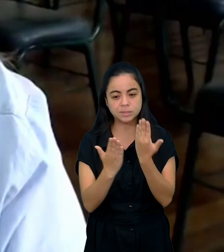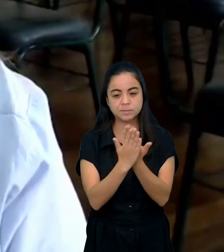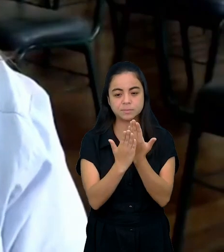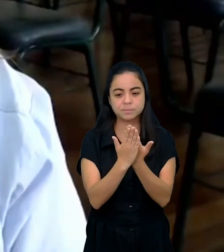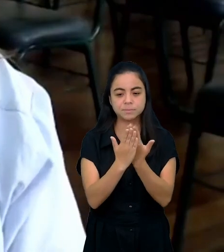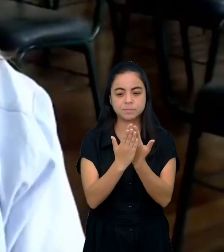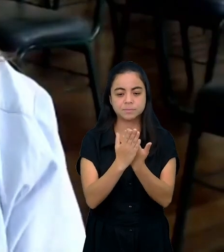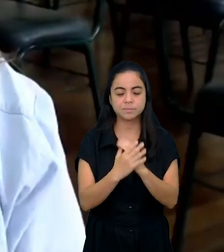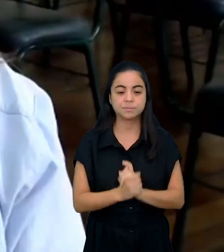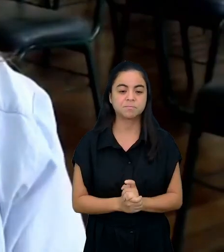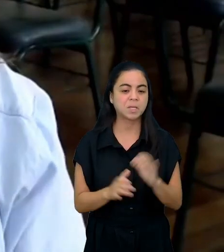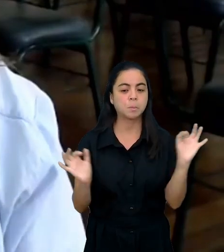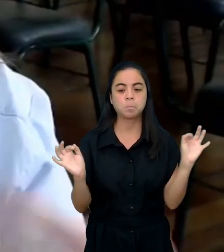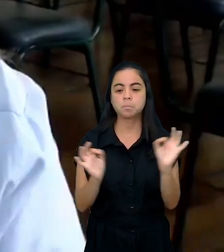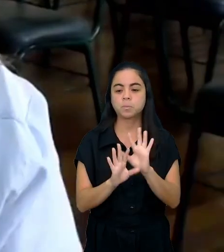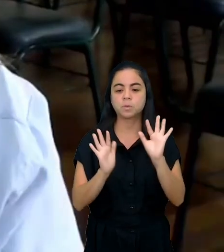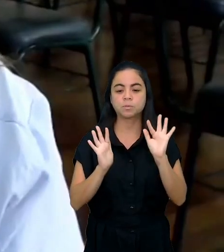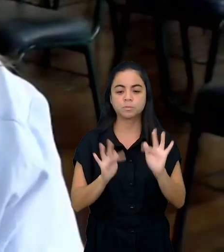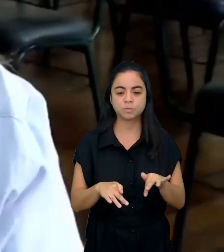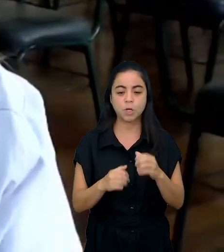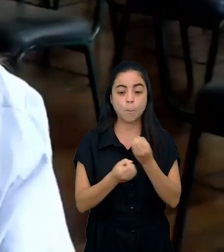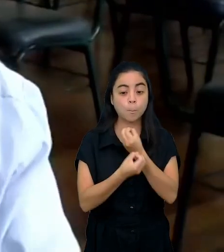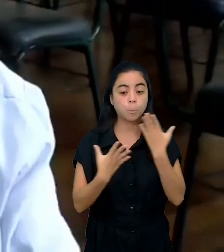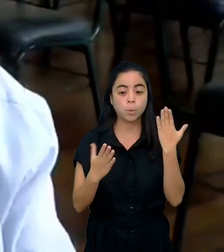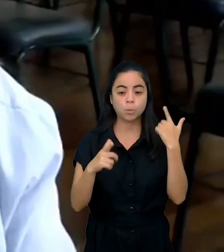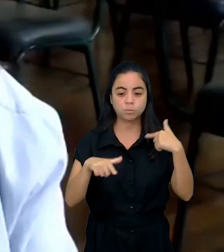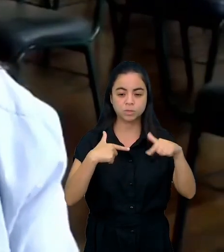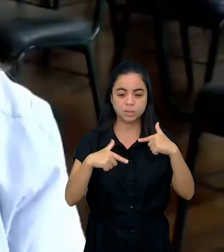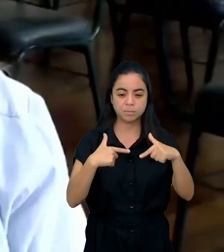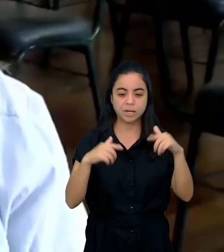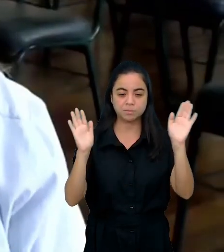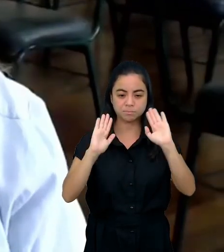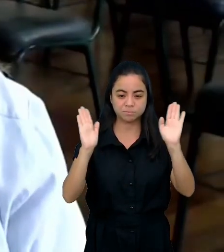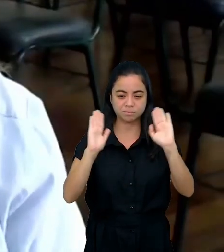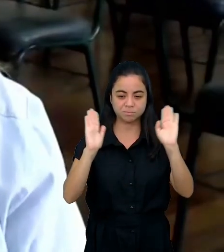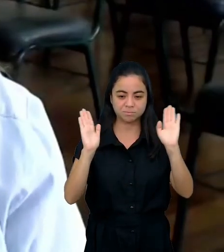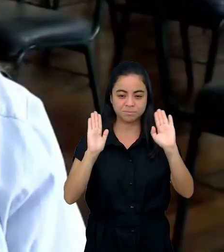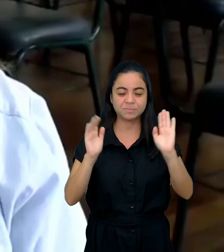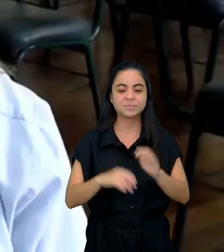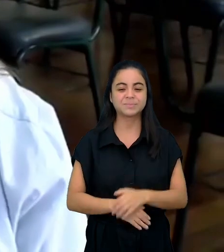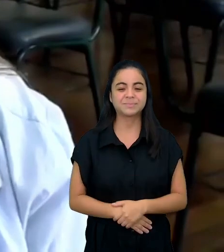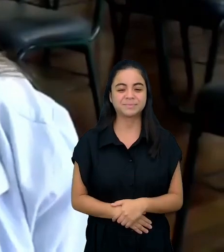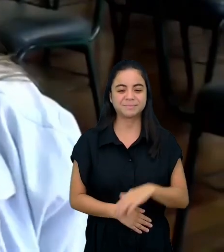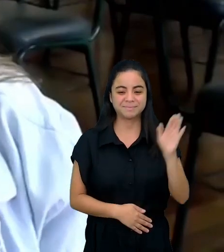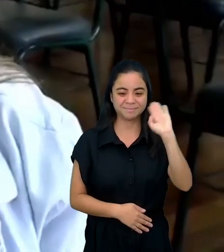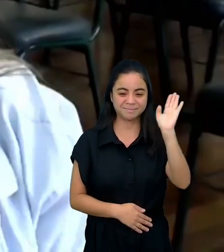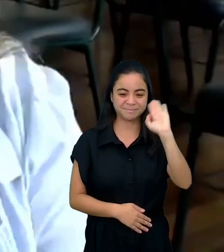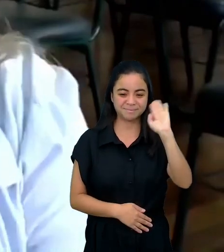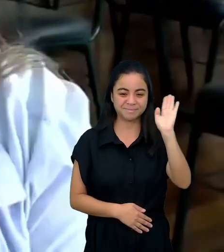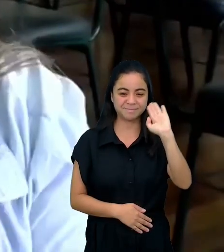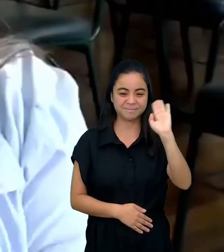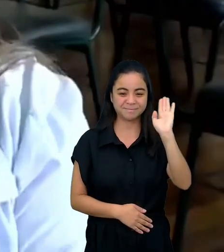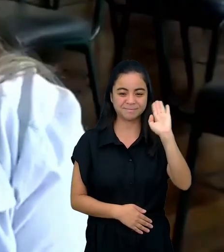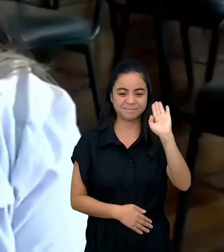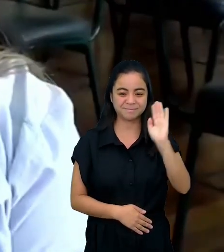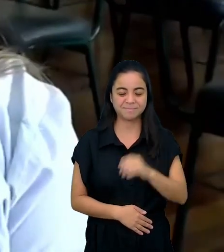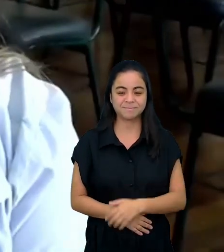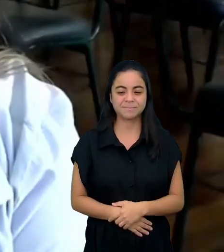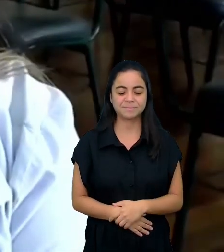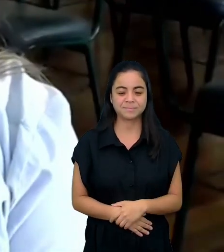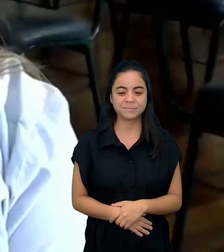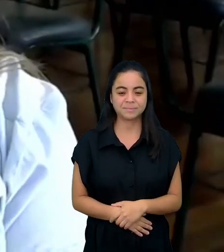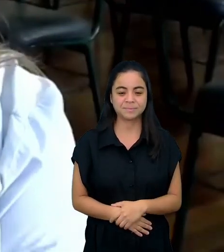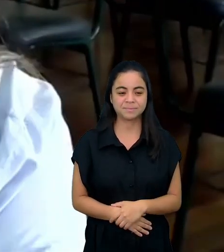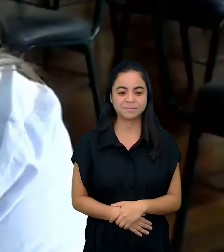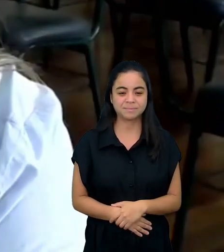vocês. E é isso, um bom trabalho e até a próxima, se Deus quiser. Tchau, tchau, pessoal. Bom trabalho.